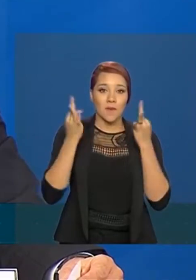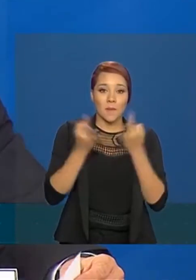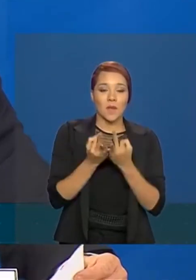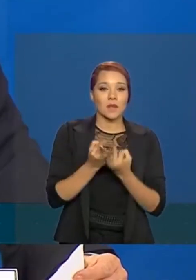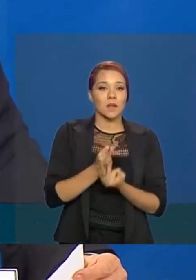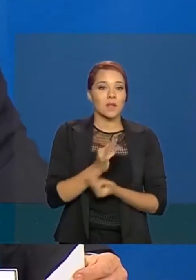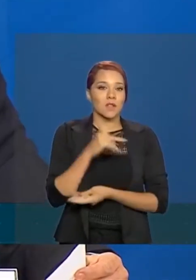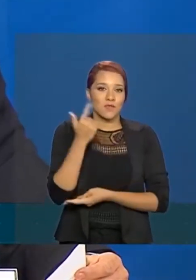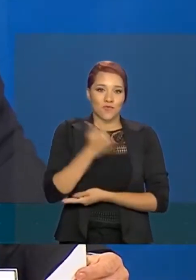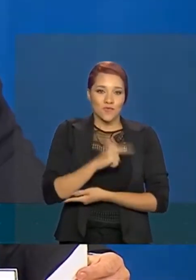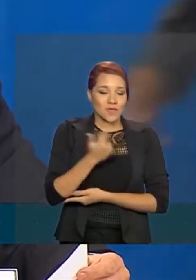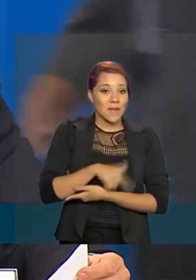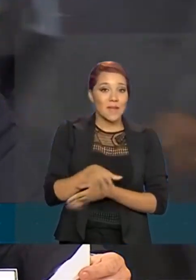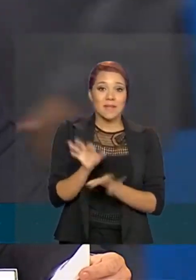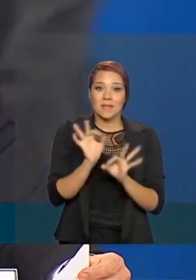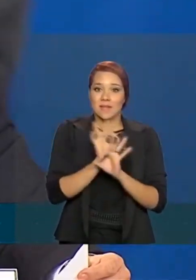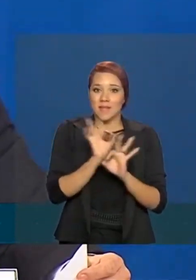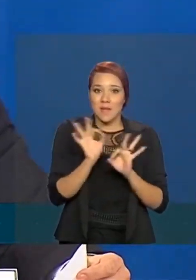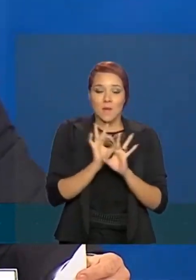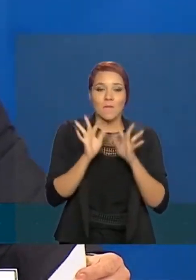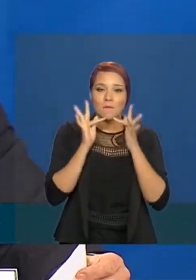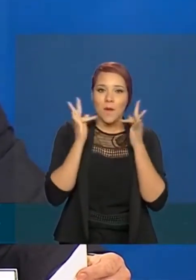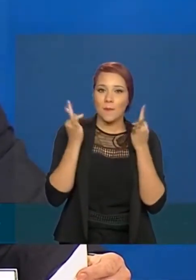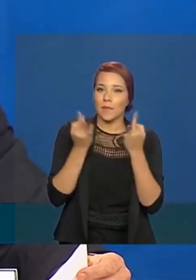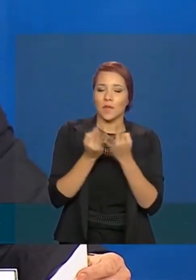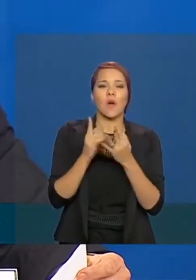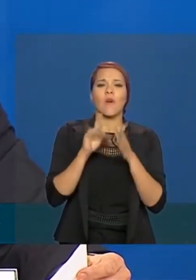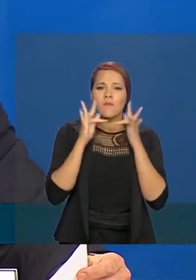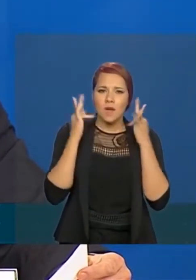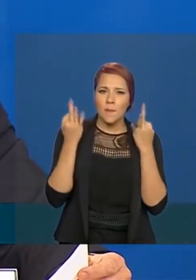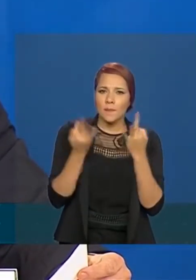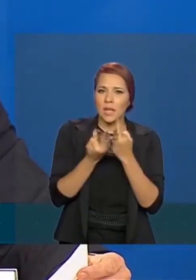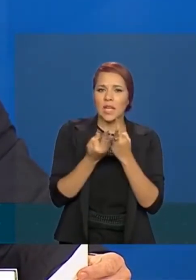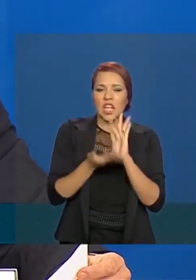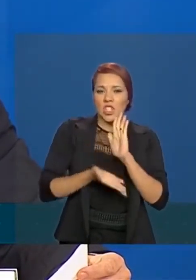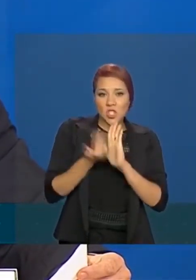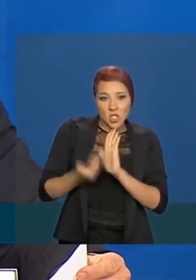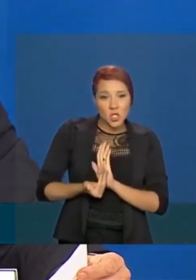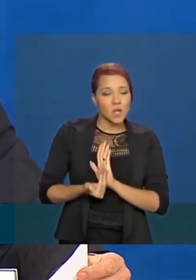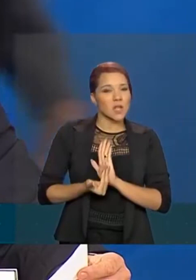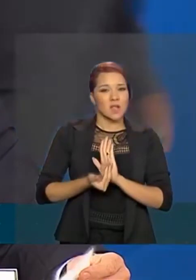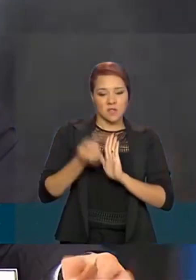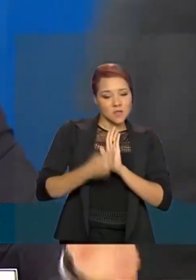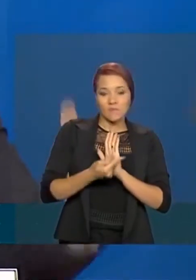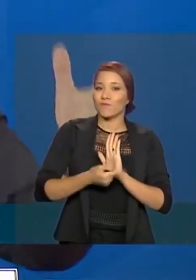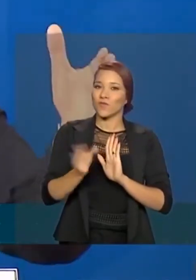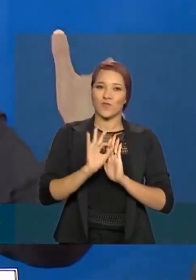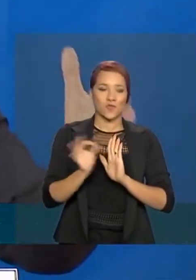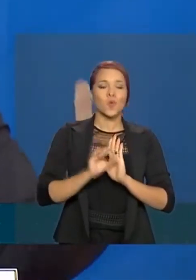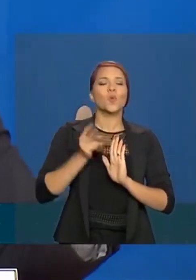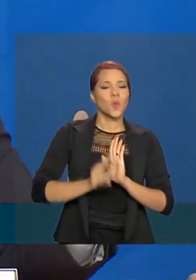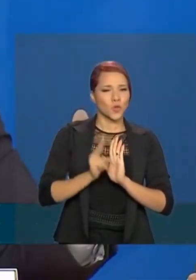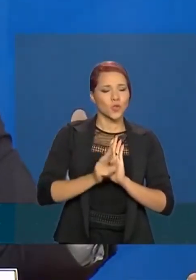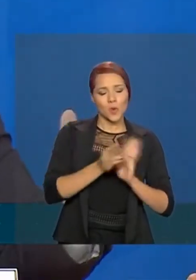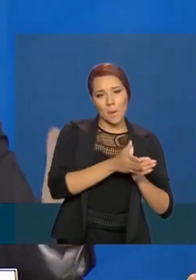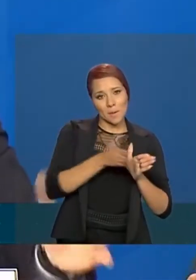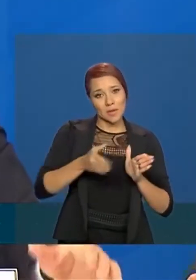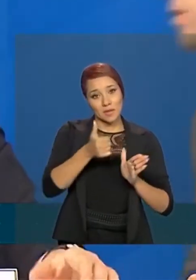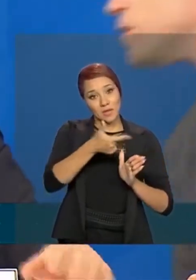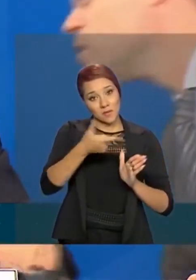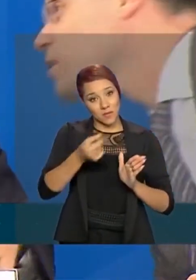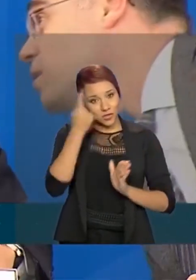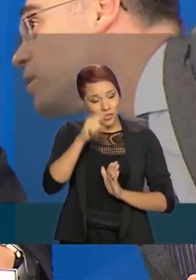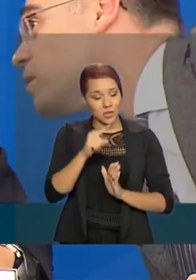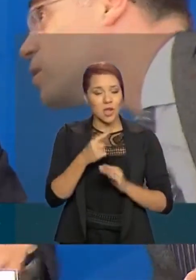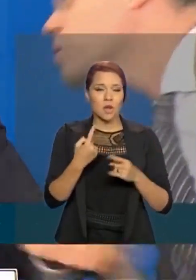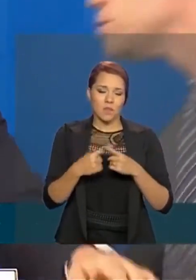haverá nenhuma família ou pessoa que será retirada dos dois programas. Em virtude da questão do Covid,